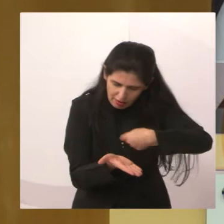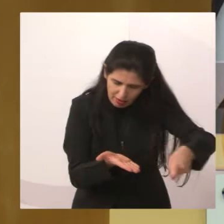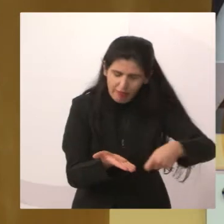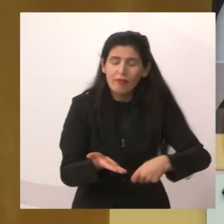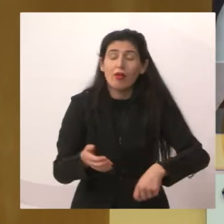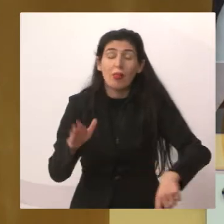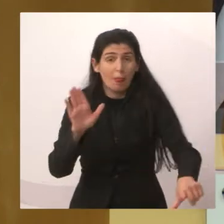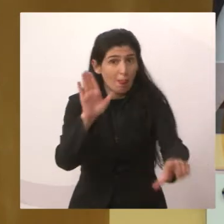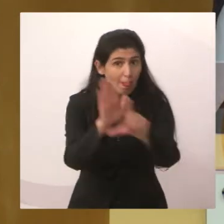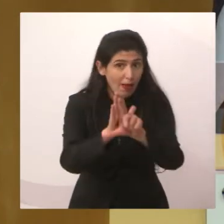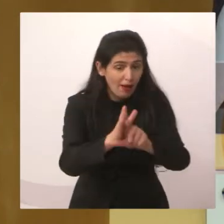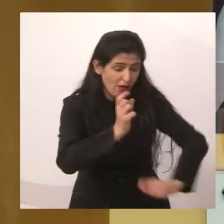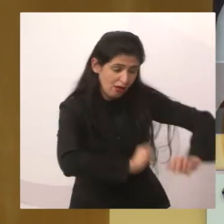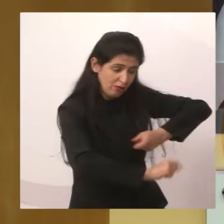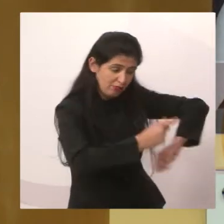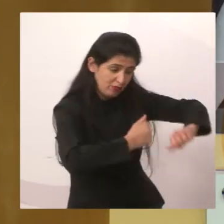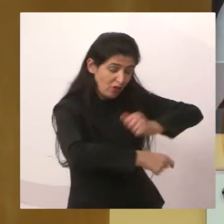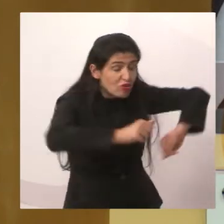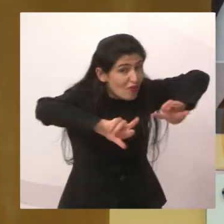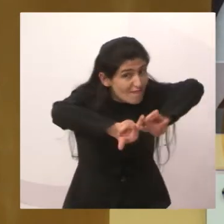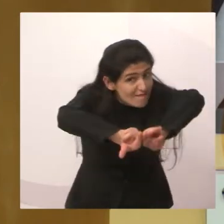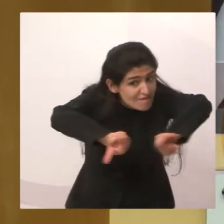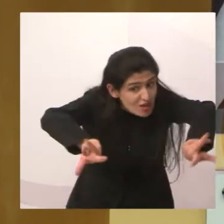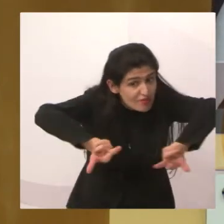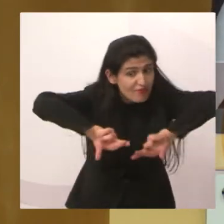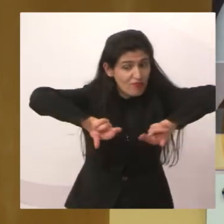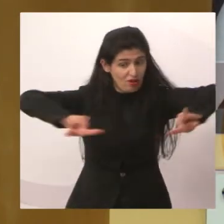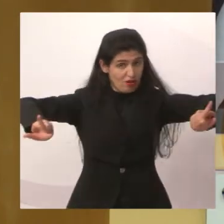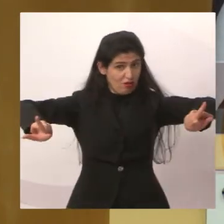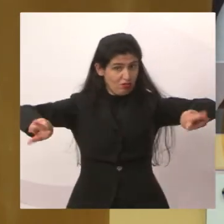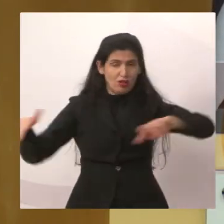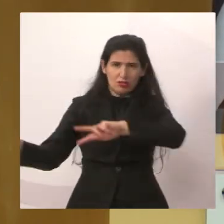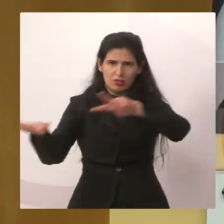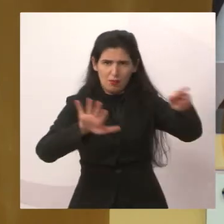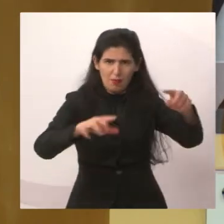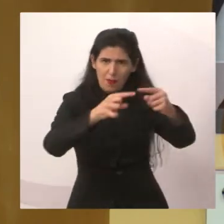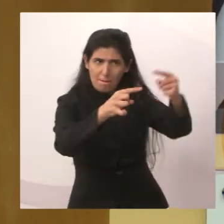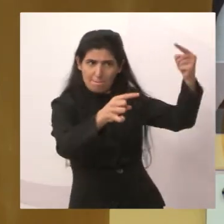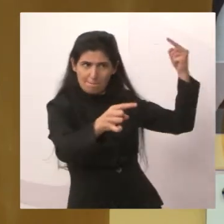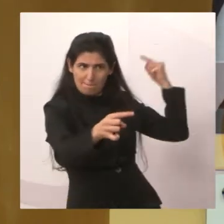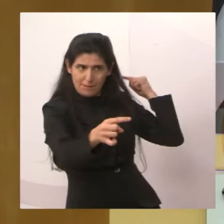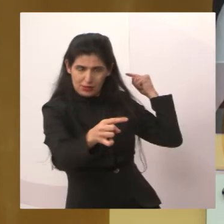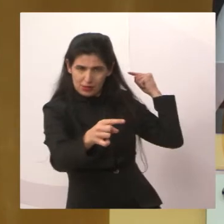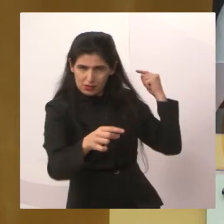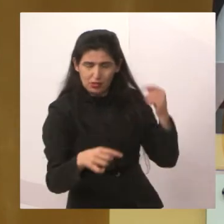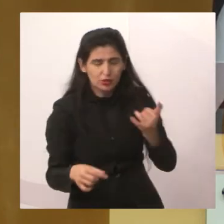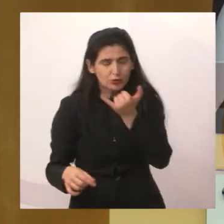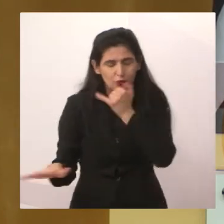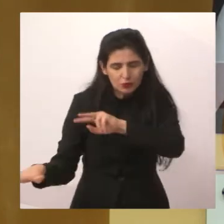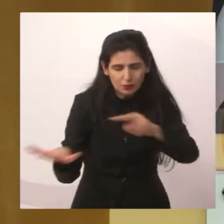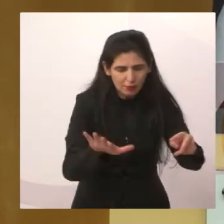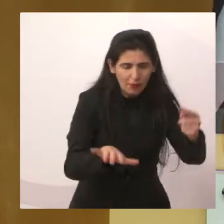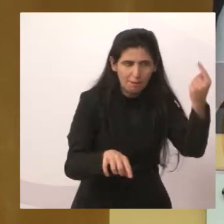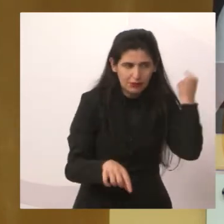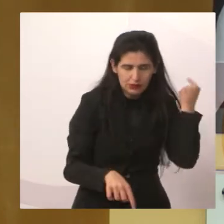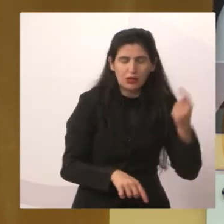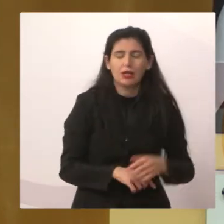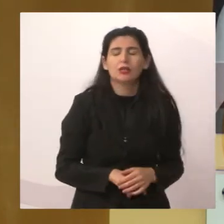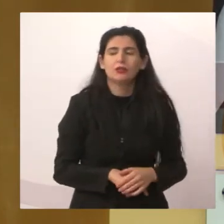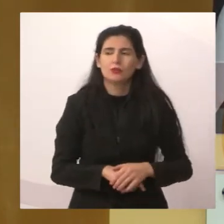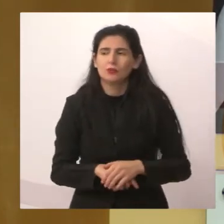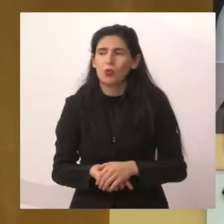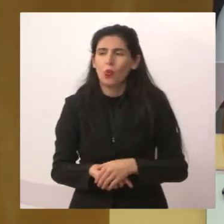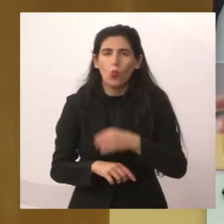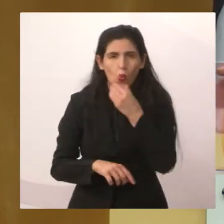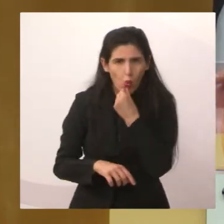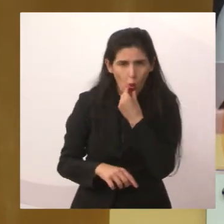como líder de governo, cobra o governo. Nas semanas passadas nós tivemos um caso lamentável envolvendo aí o secretário de Mobilidade Urbana, e